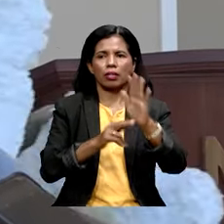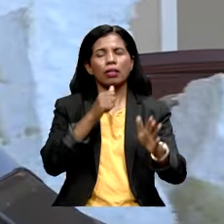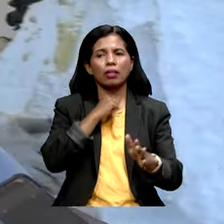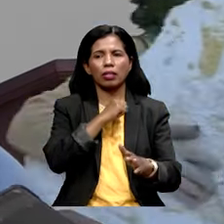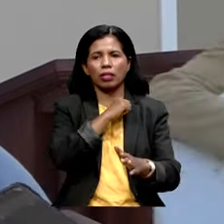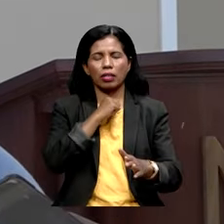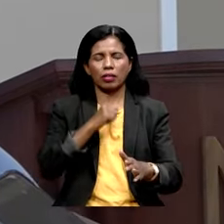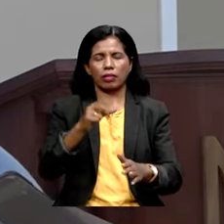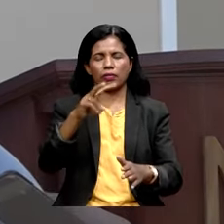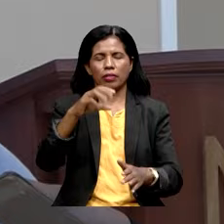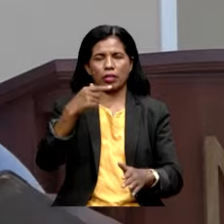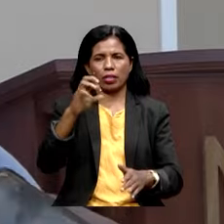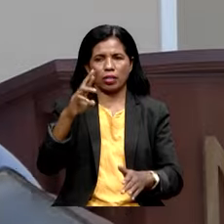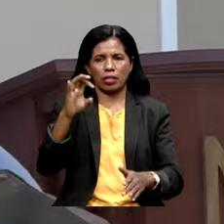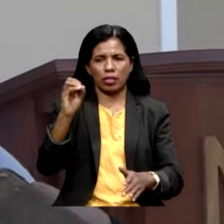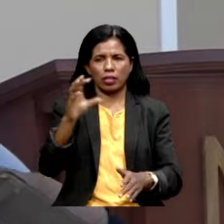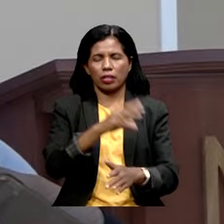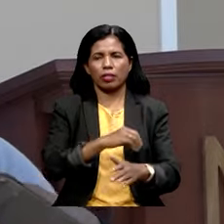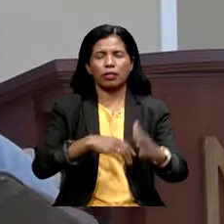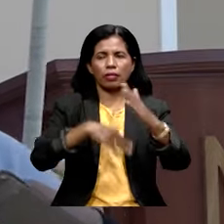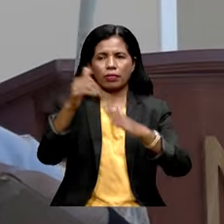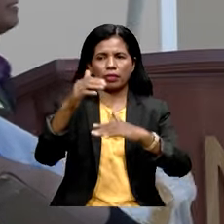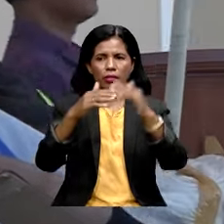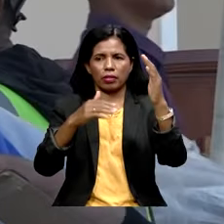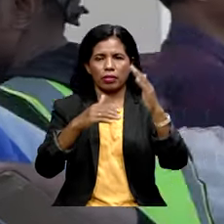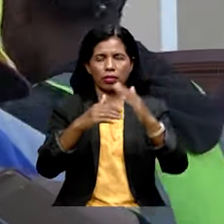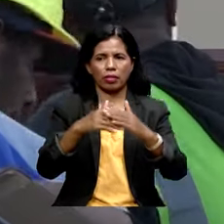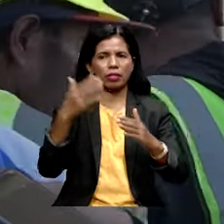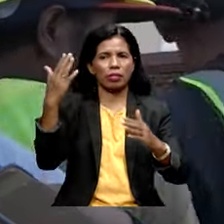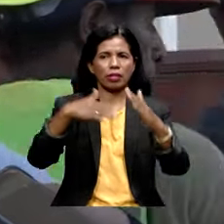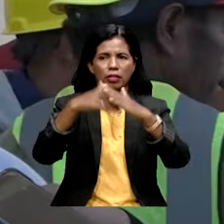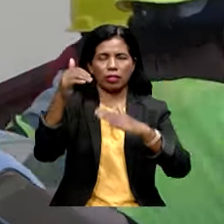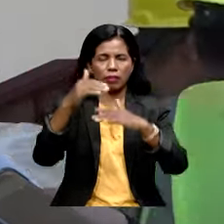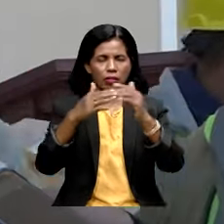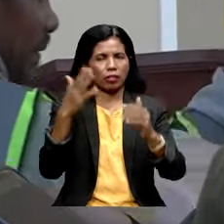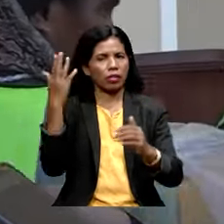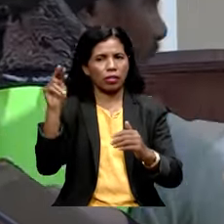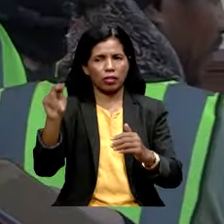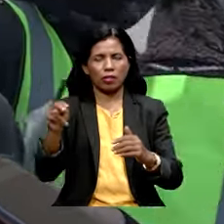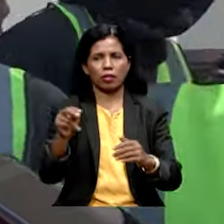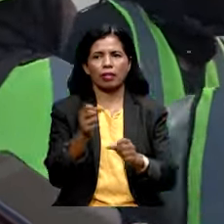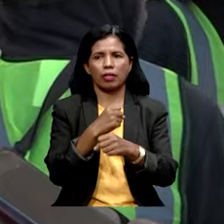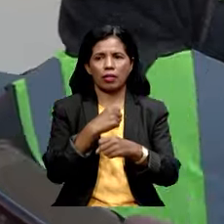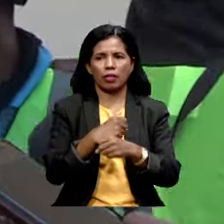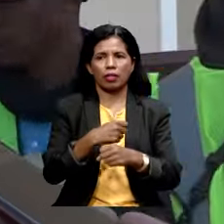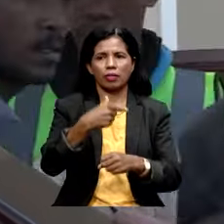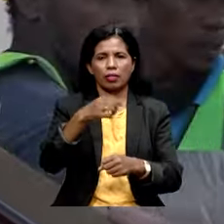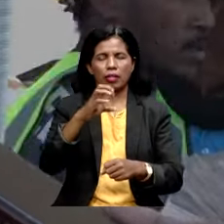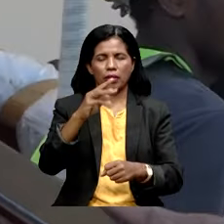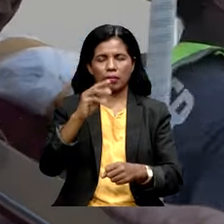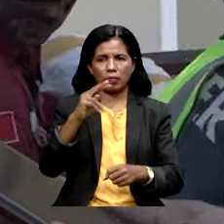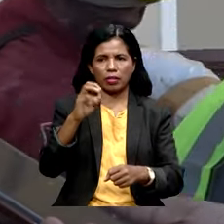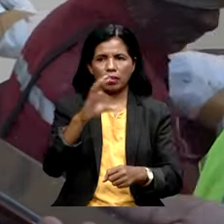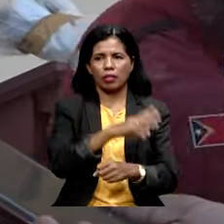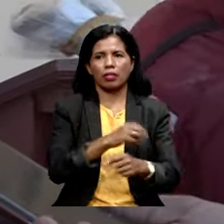amo vigário infraestruturas vigário geral infraestruturas nia maka amo Guilherminho Rasik hane